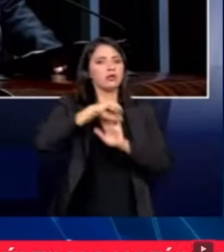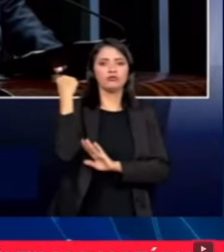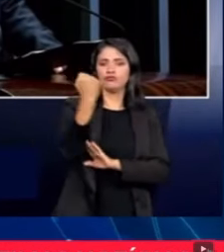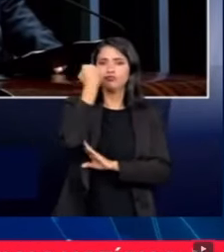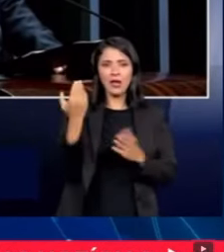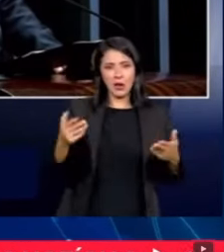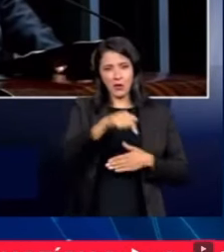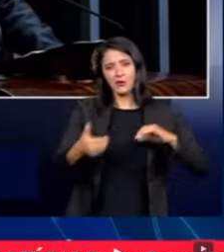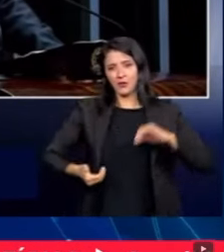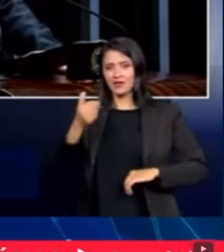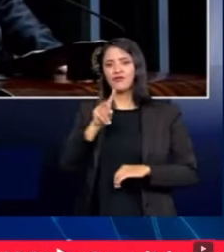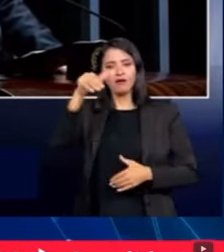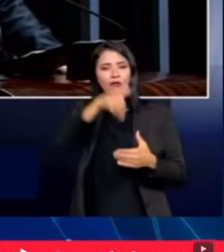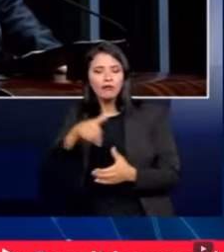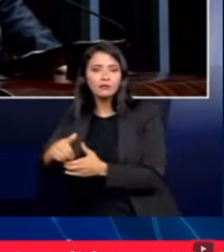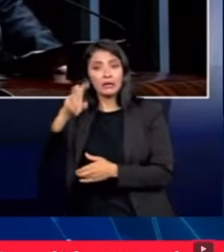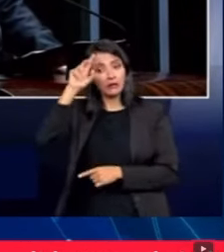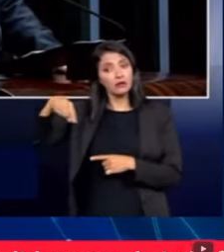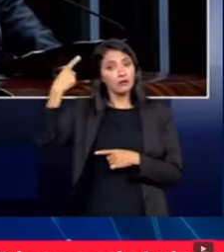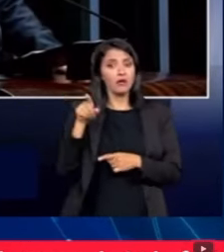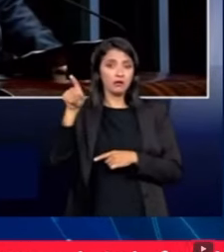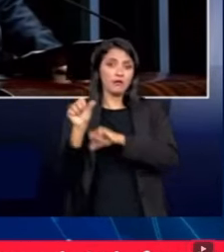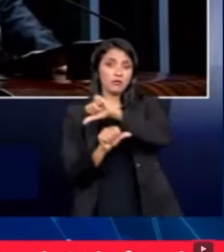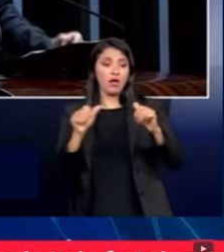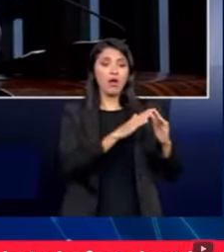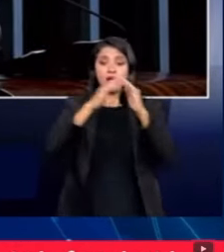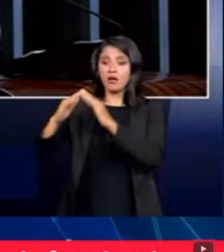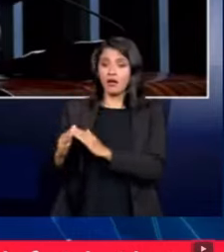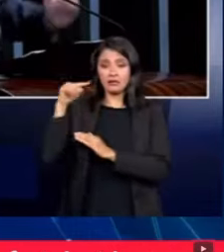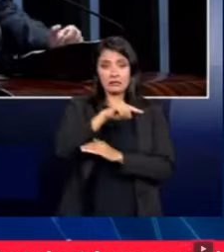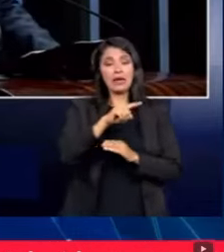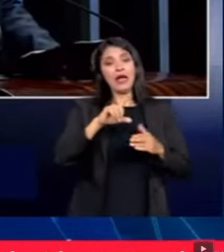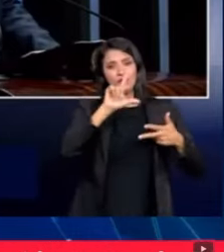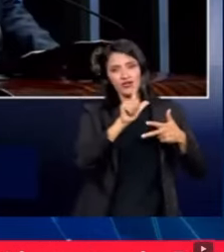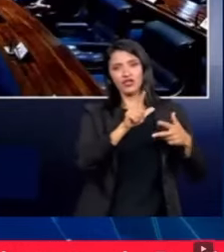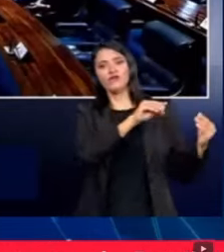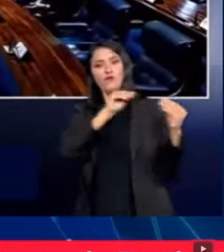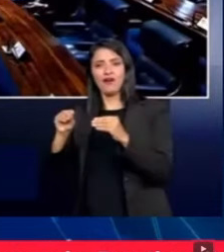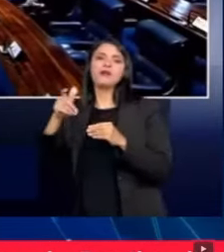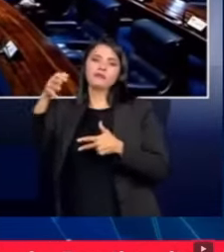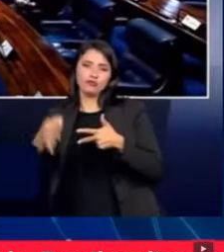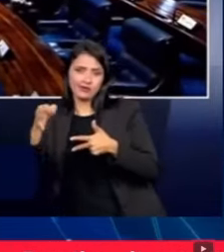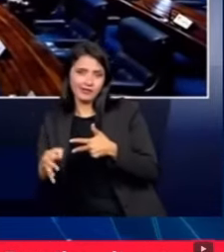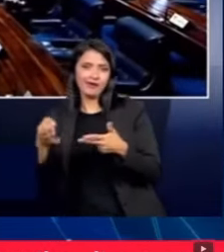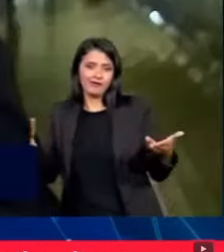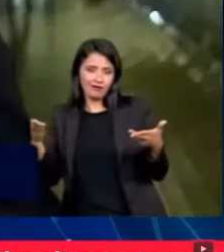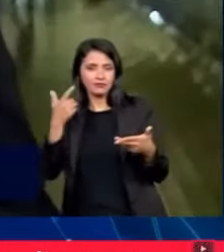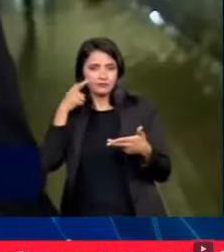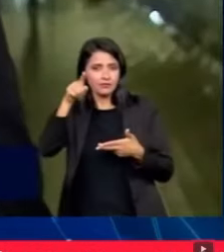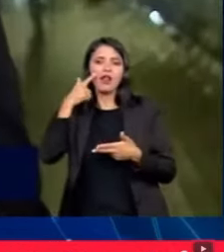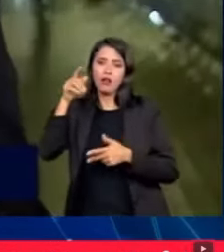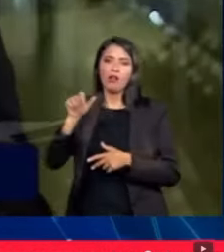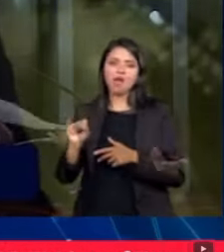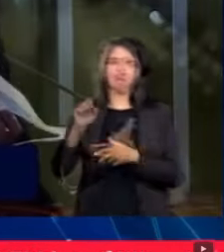pelo Congresso. Na próxima quinta-feira, Flávio Dino vai mudar de casa. Sai aqui do Legislativo e vai para o Judiciário. No Supremo, vai ocupar a cadeira